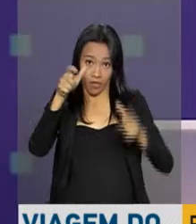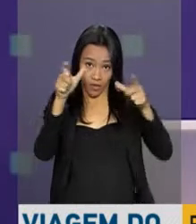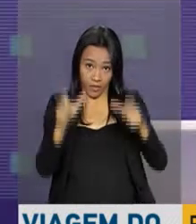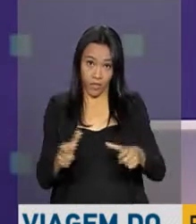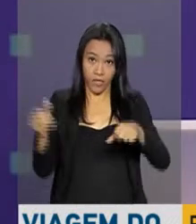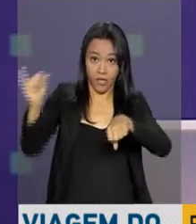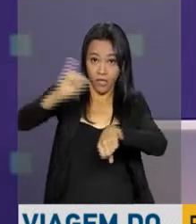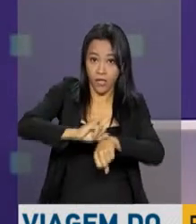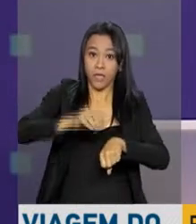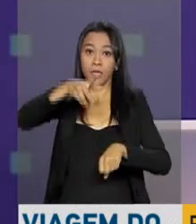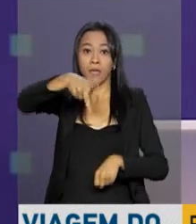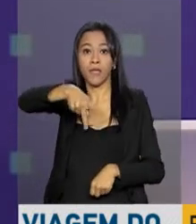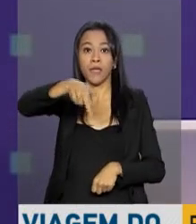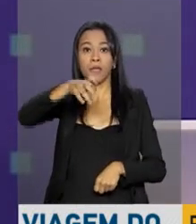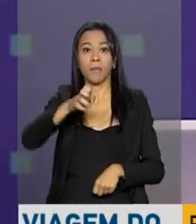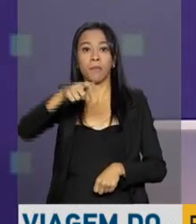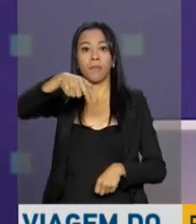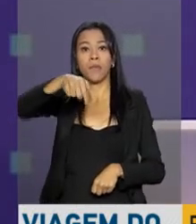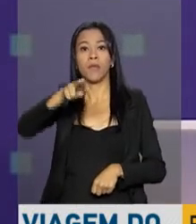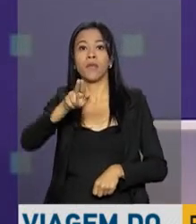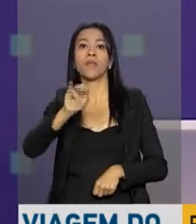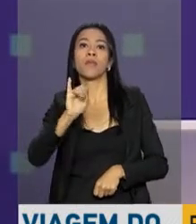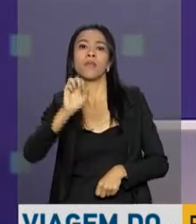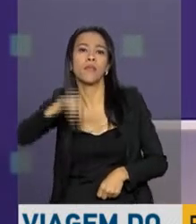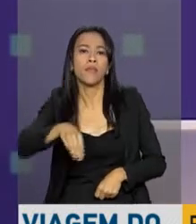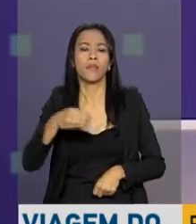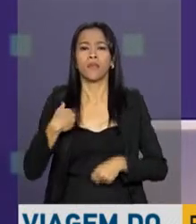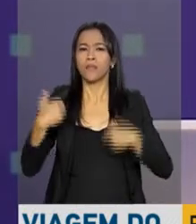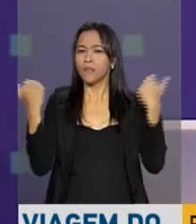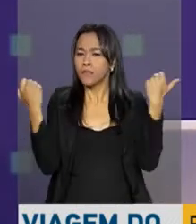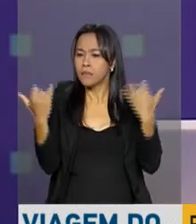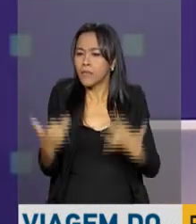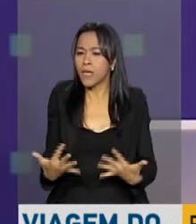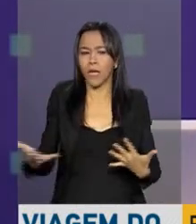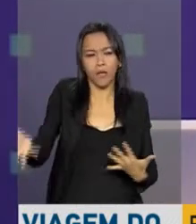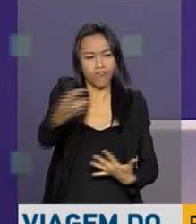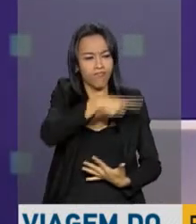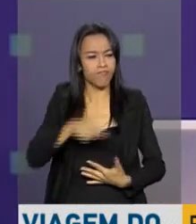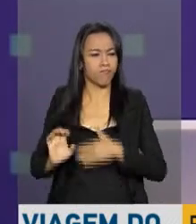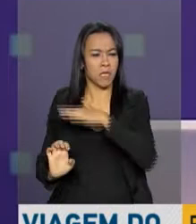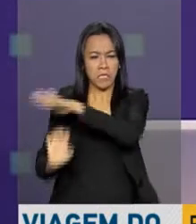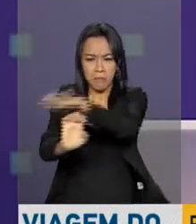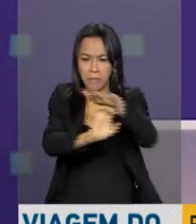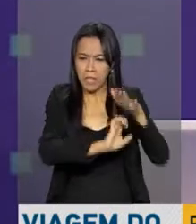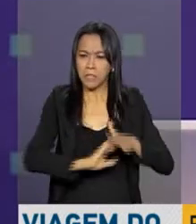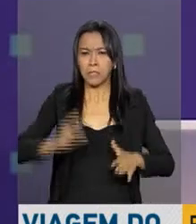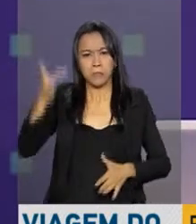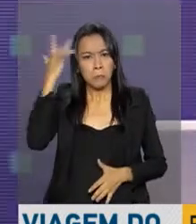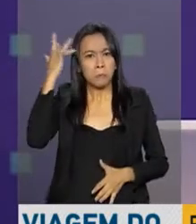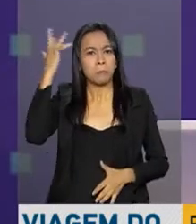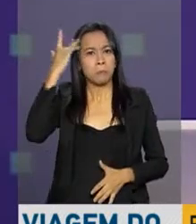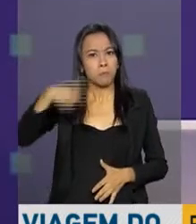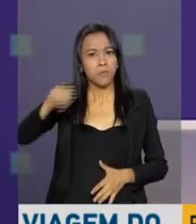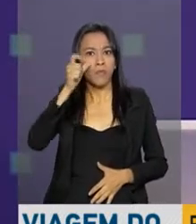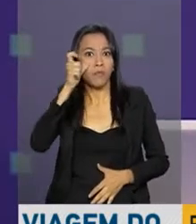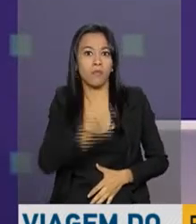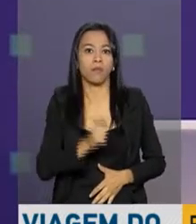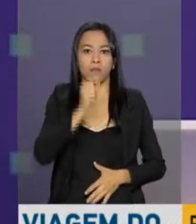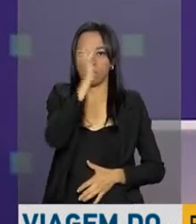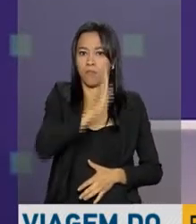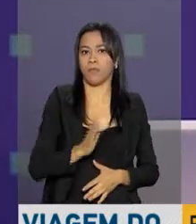falar a um grupo tão significativo de empresários interessados no